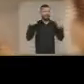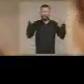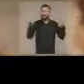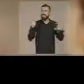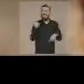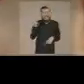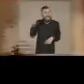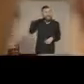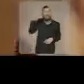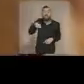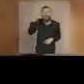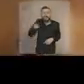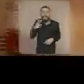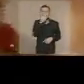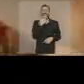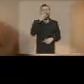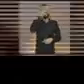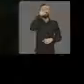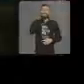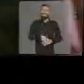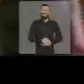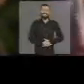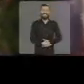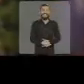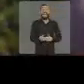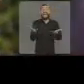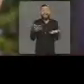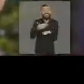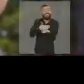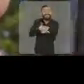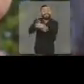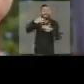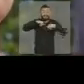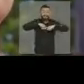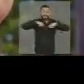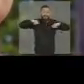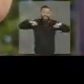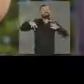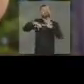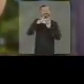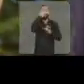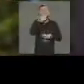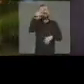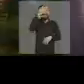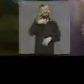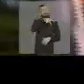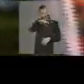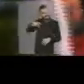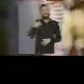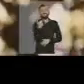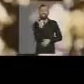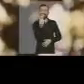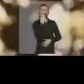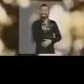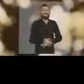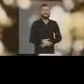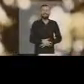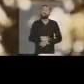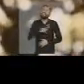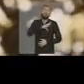mais ainda. Ele não. Haddad sim. Começa agora o programa Haddad Presidente 13.